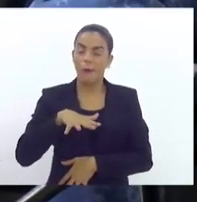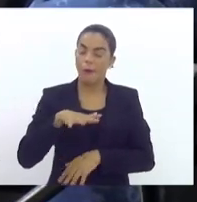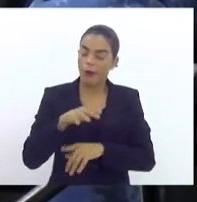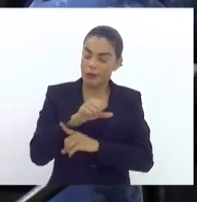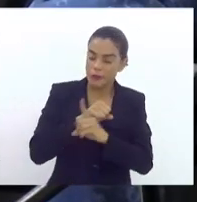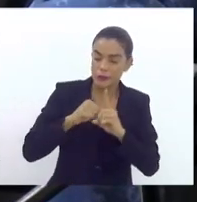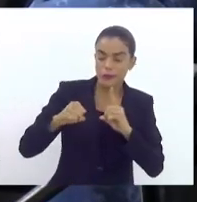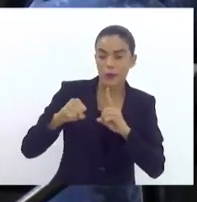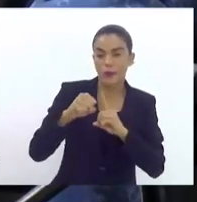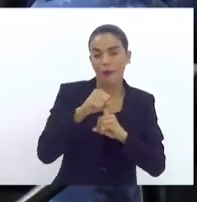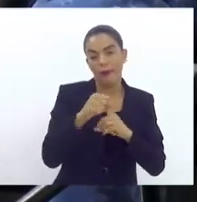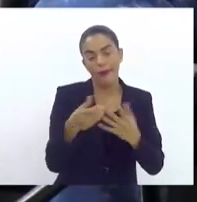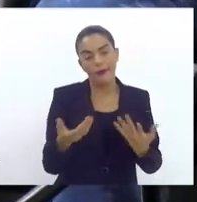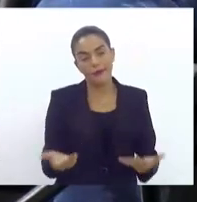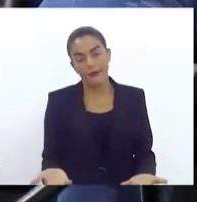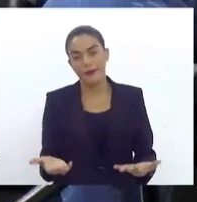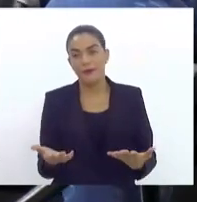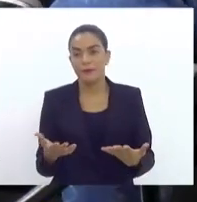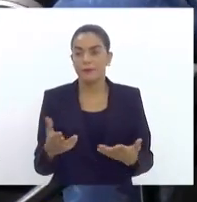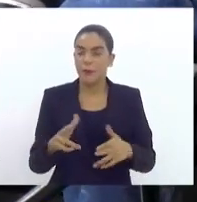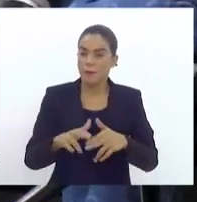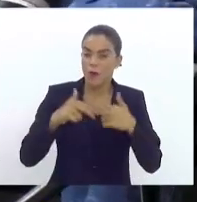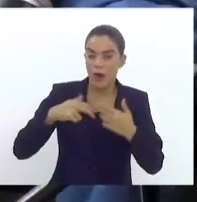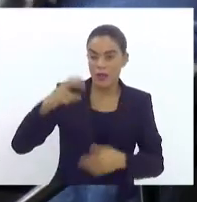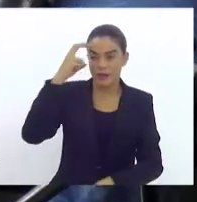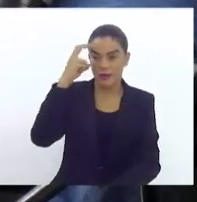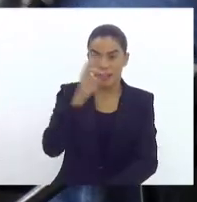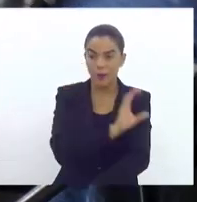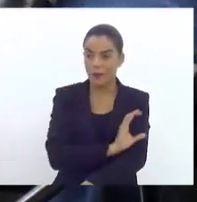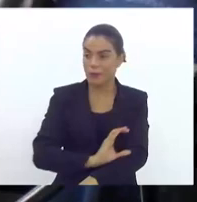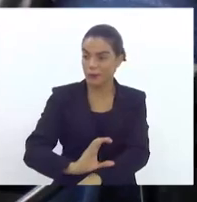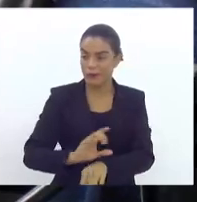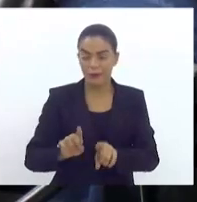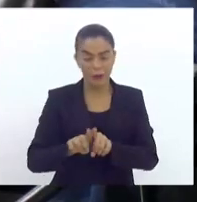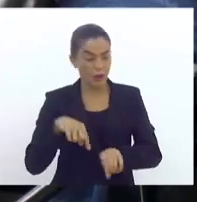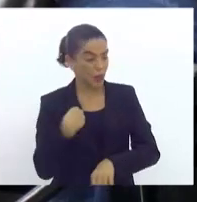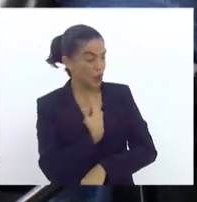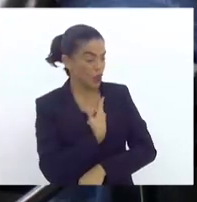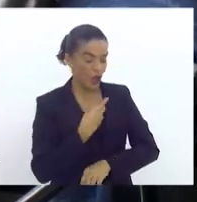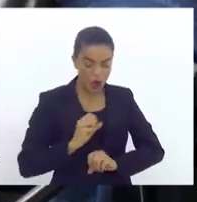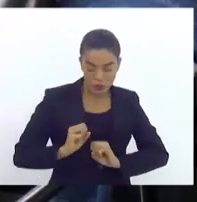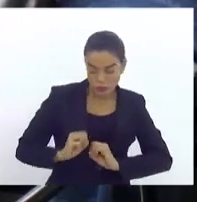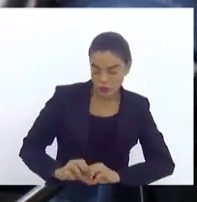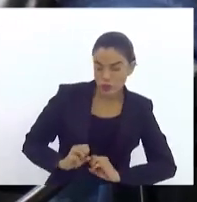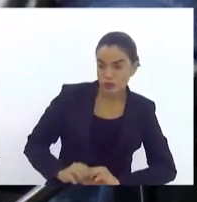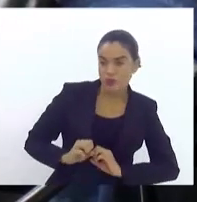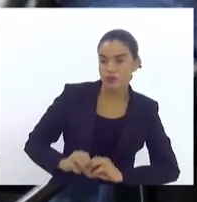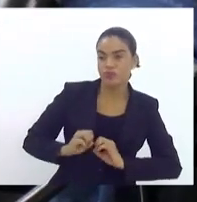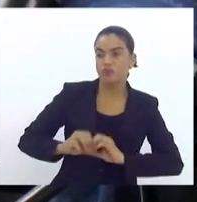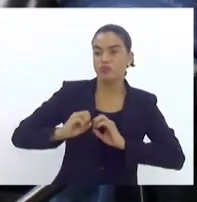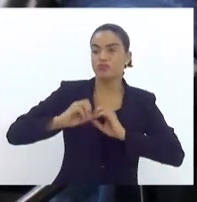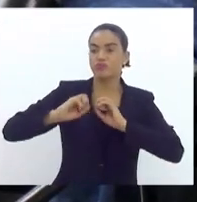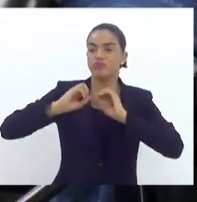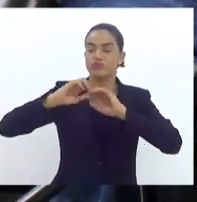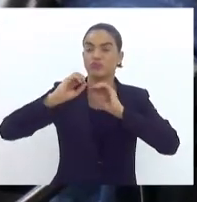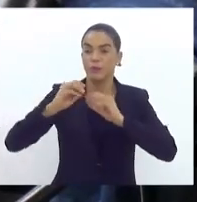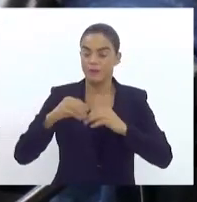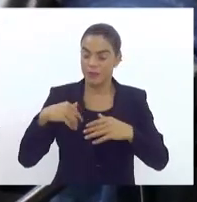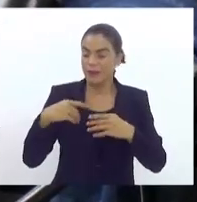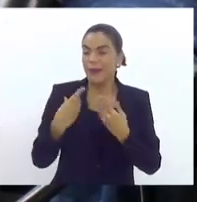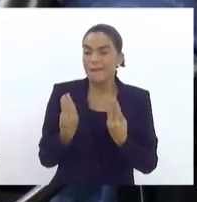que nós vivemos pela cultura que todos nós aqui fomos criados numa situação de